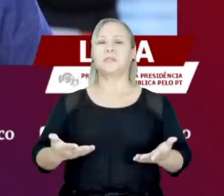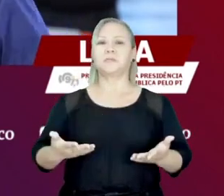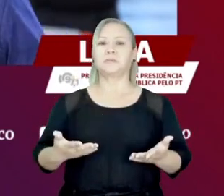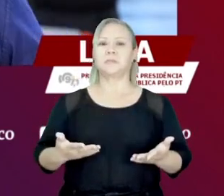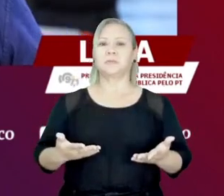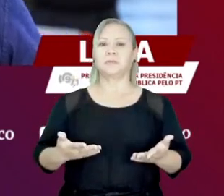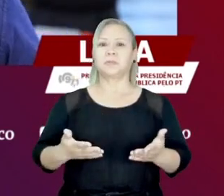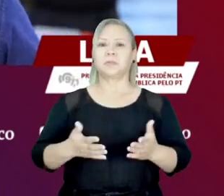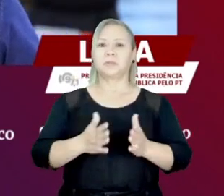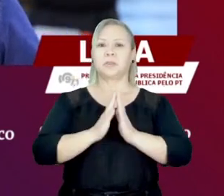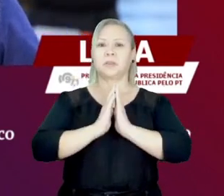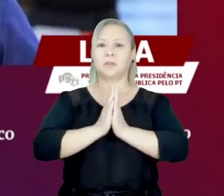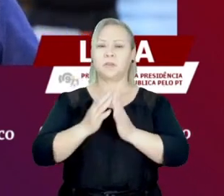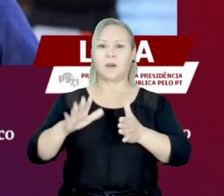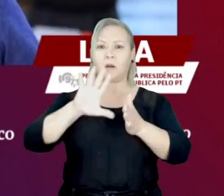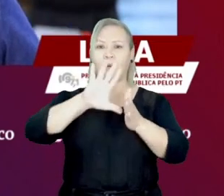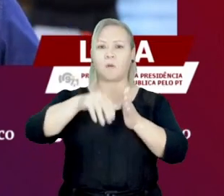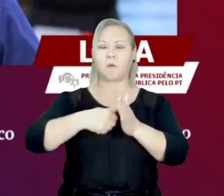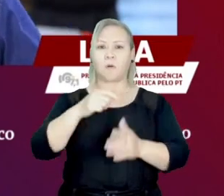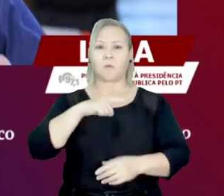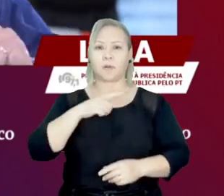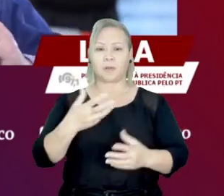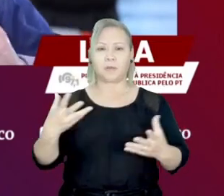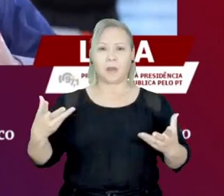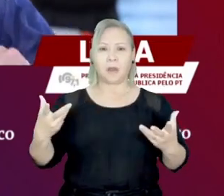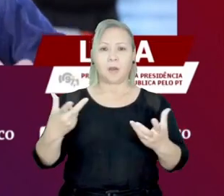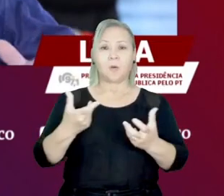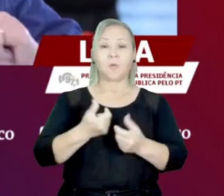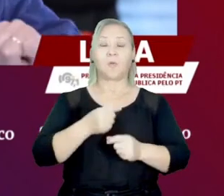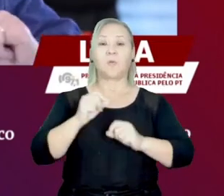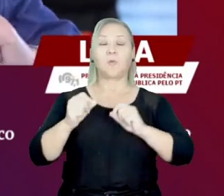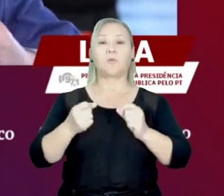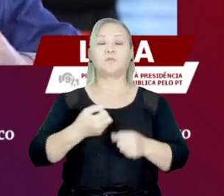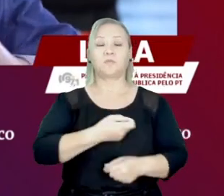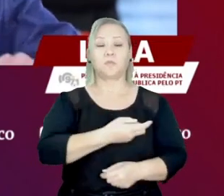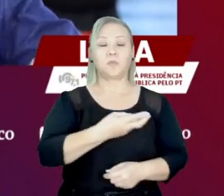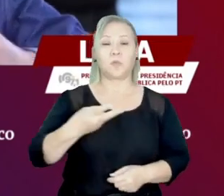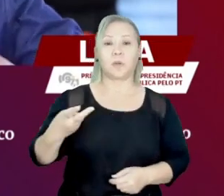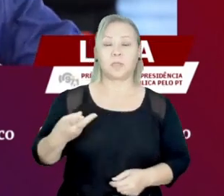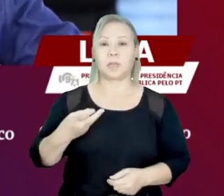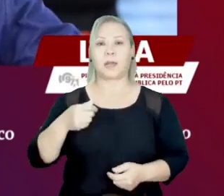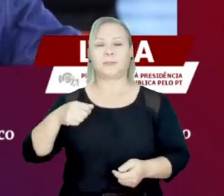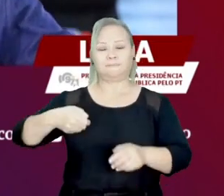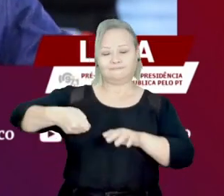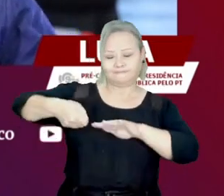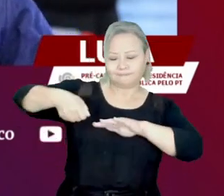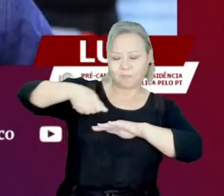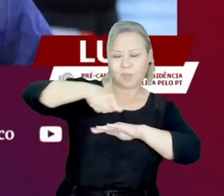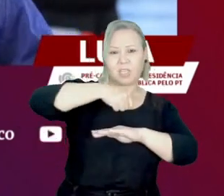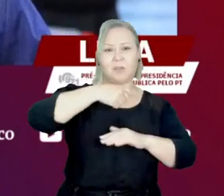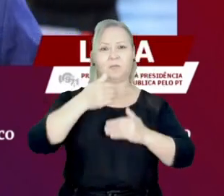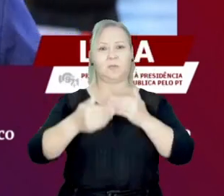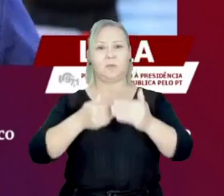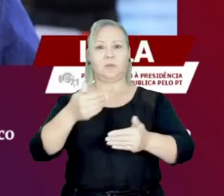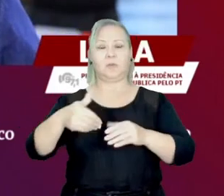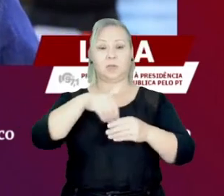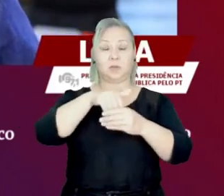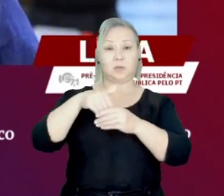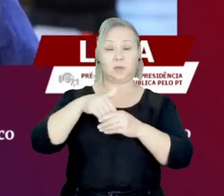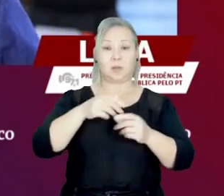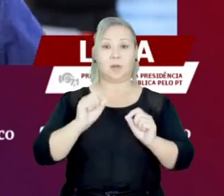política criada na época. Porque enquanto o povo brasileiro está precisando de livro, ele está querendo vender